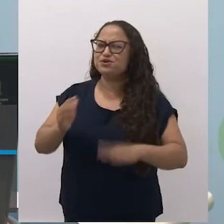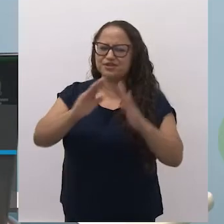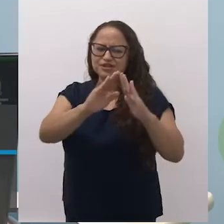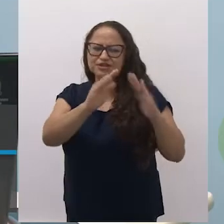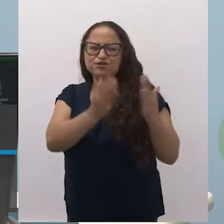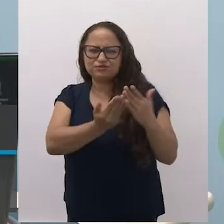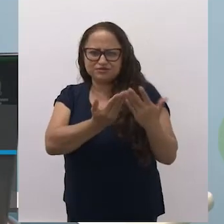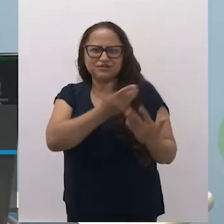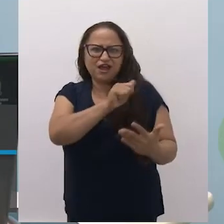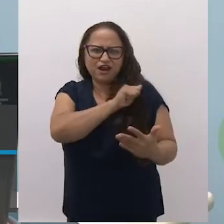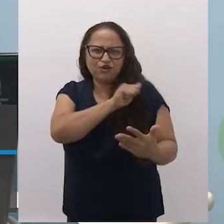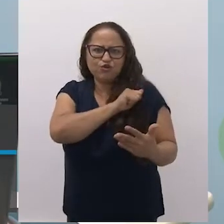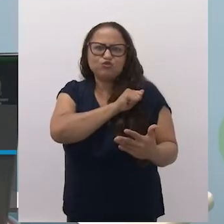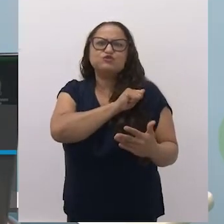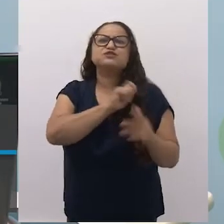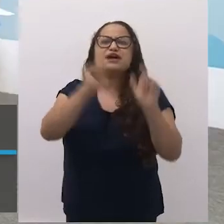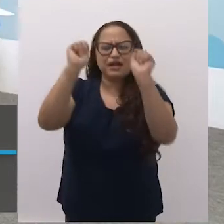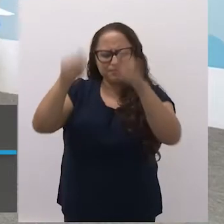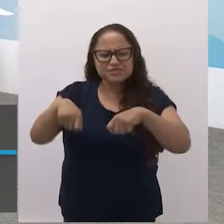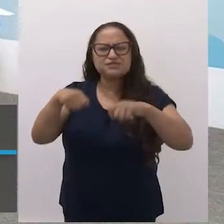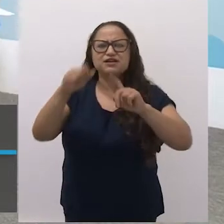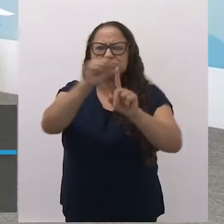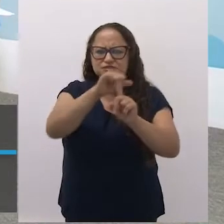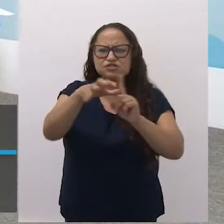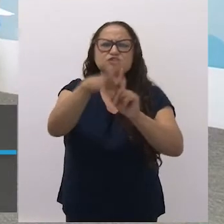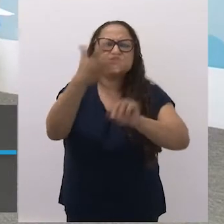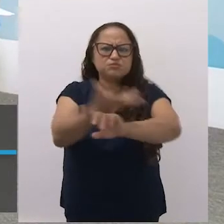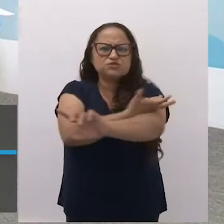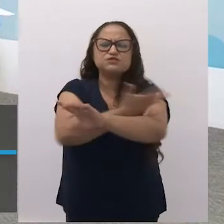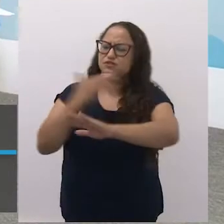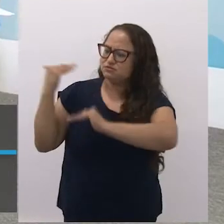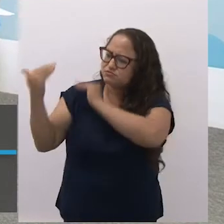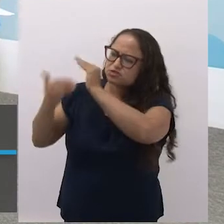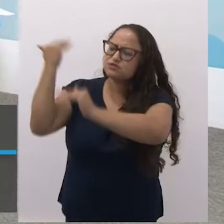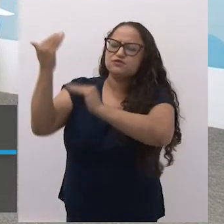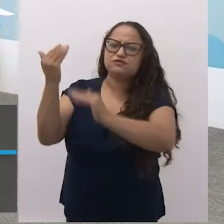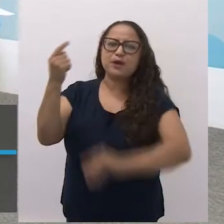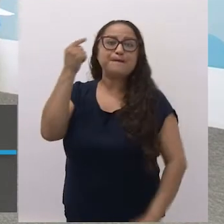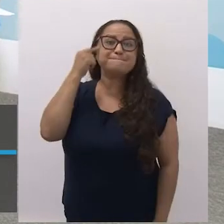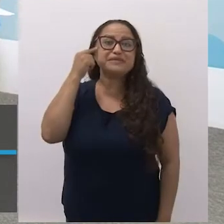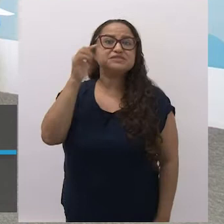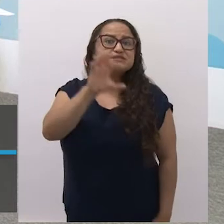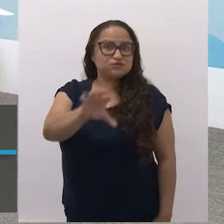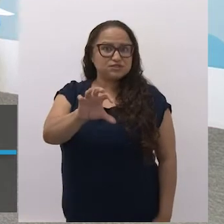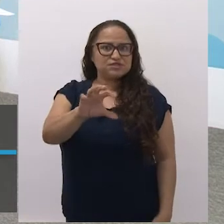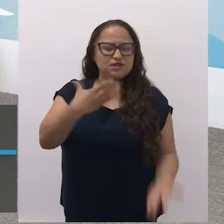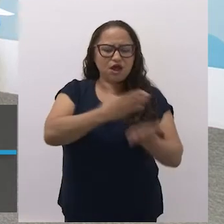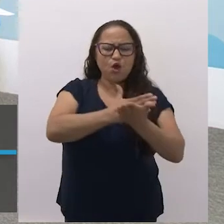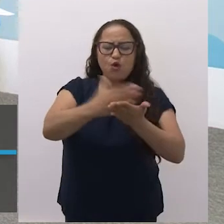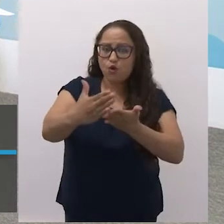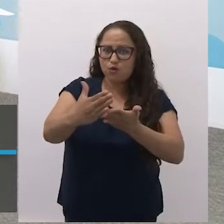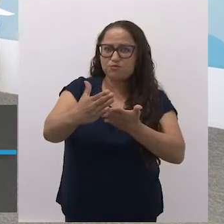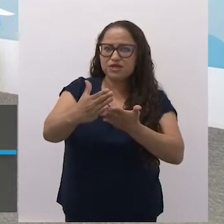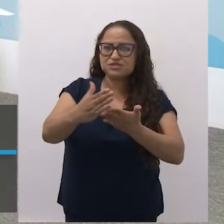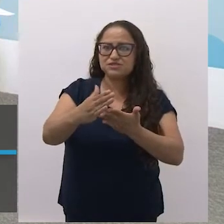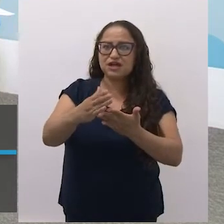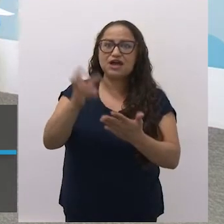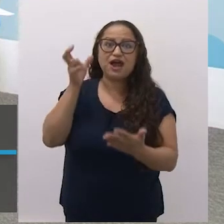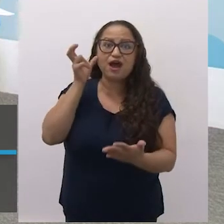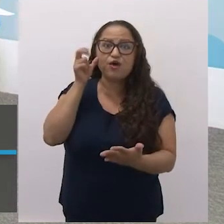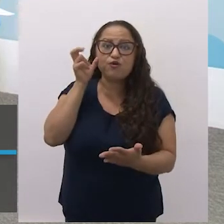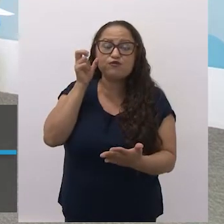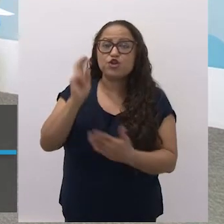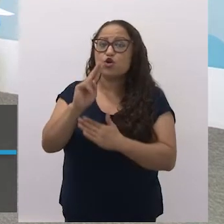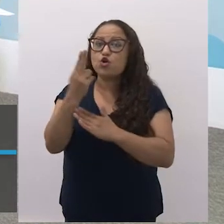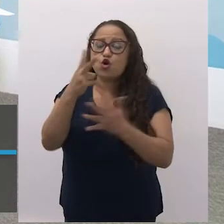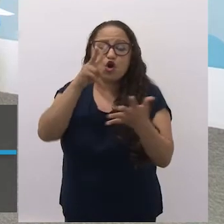competências socioemocionais. Agora, pensando nisso, Sandra, eu acho que está na hora da gente começar a ouvir, né, ou melhor, ler um pouquinho